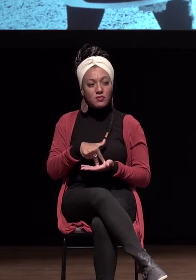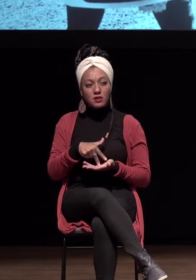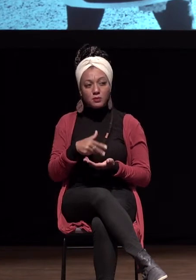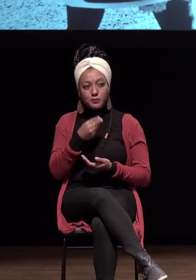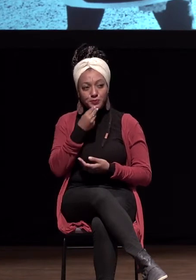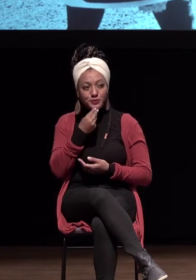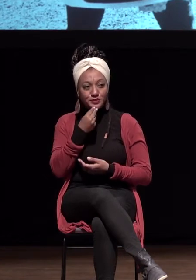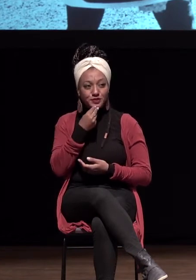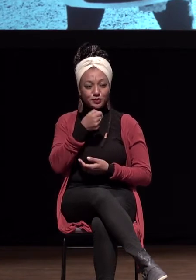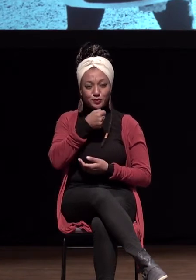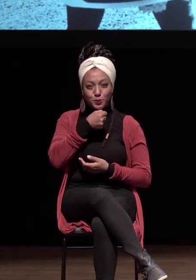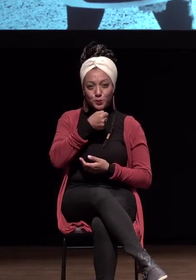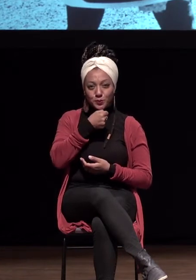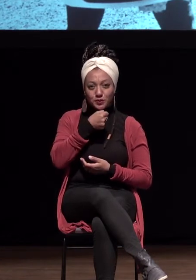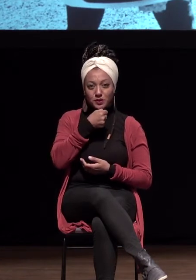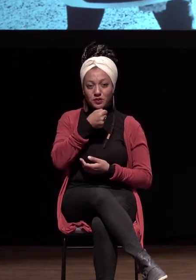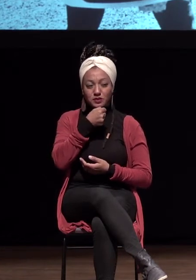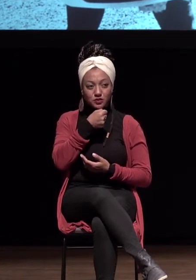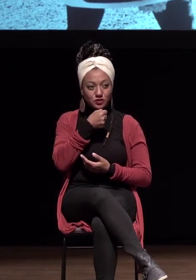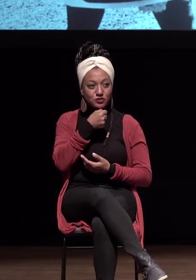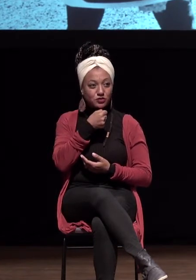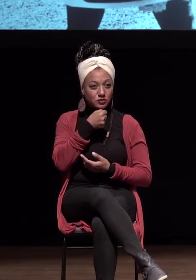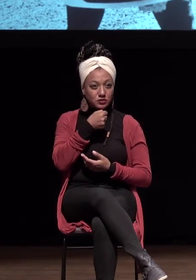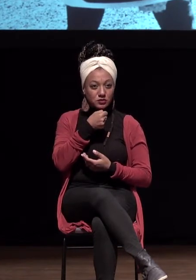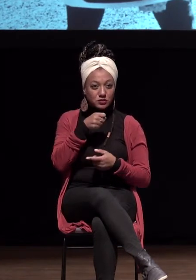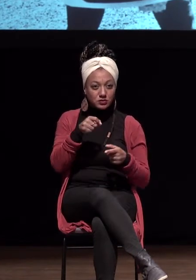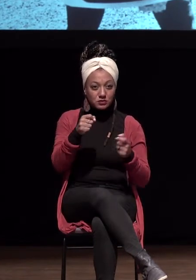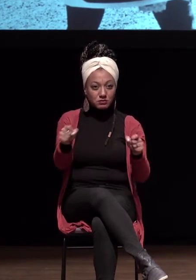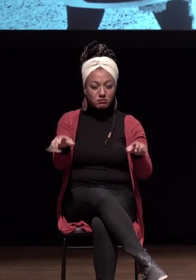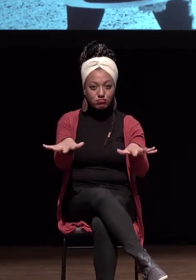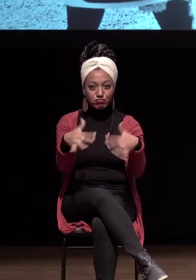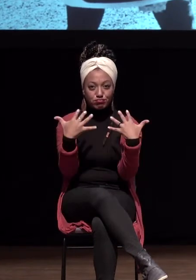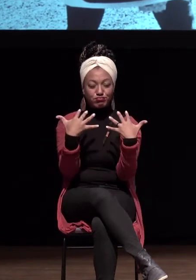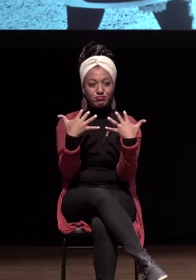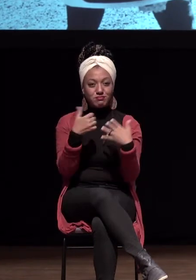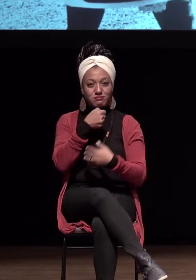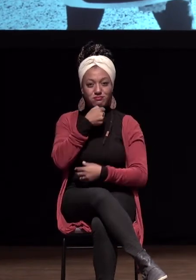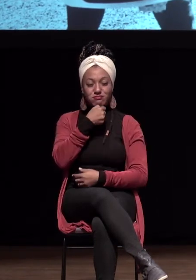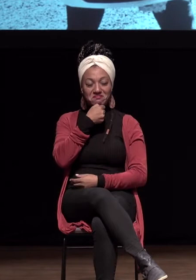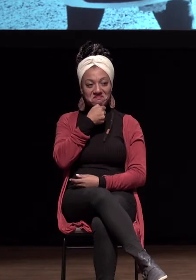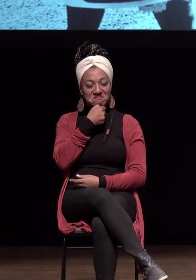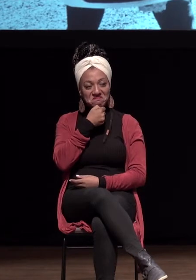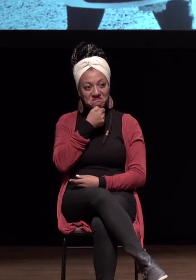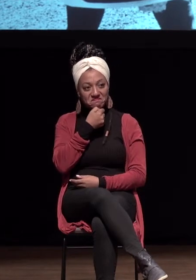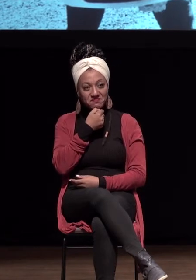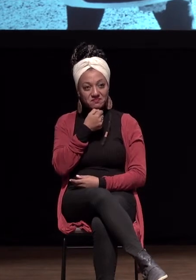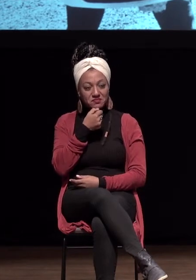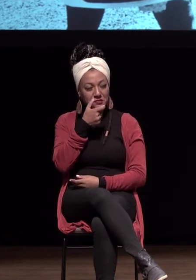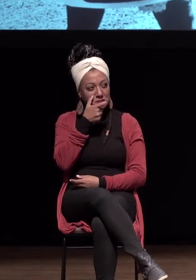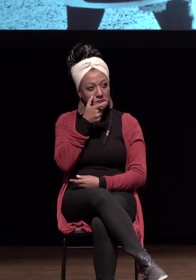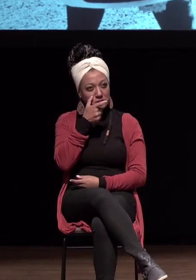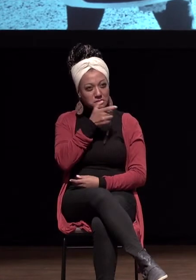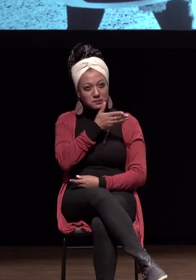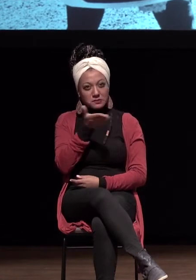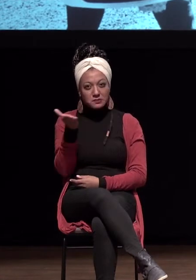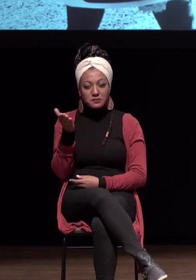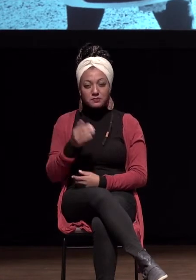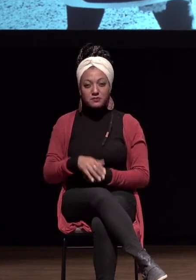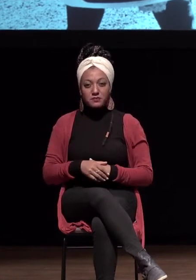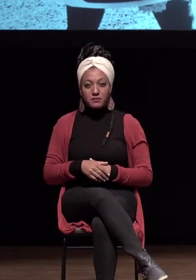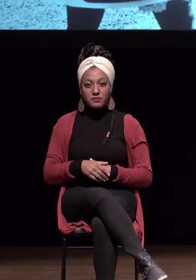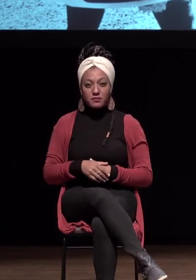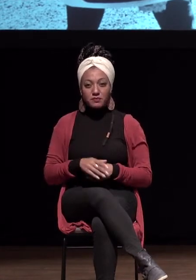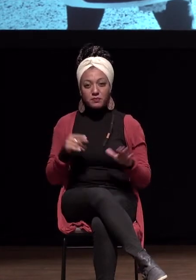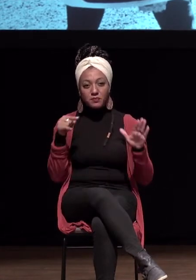possibilidades de estar com o microfone na mão e ouvidos ativos. A minha pergunta vai no sentido